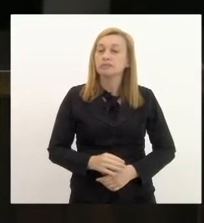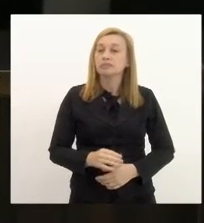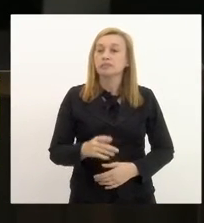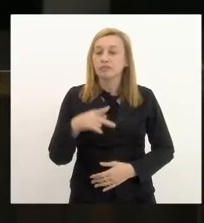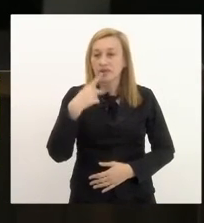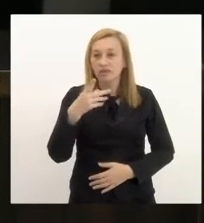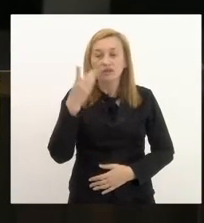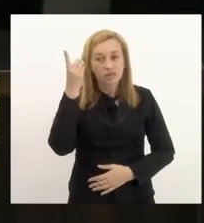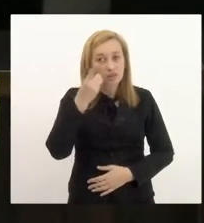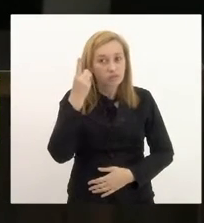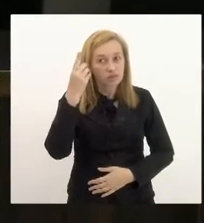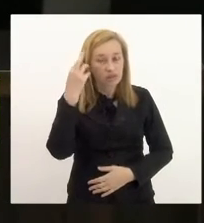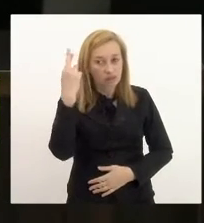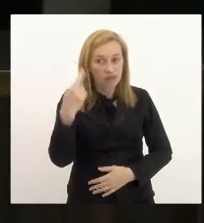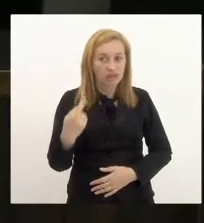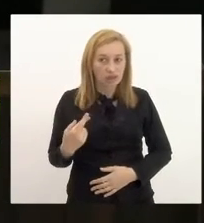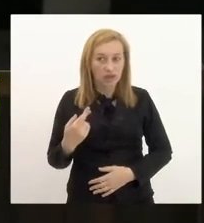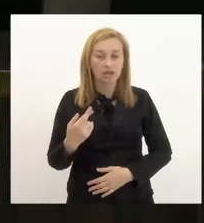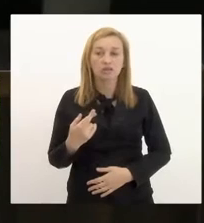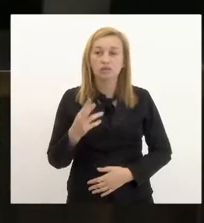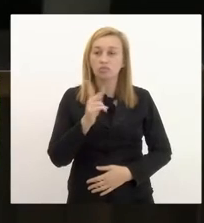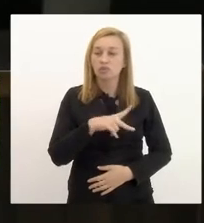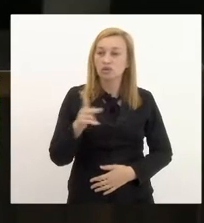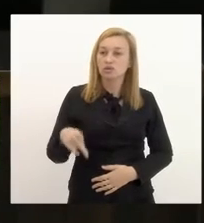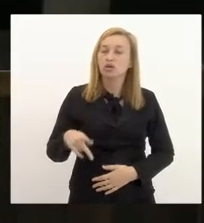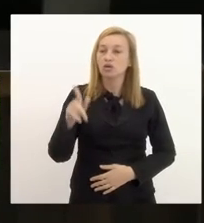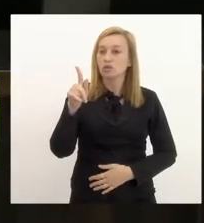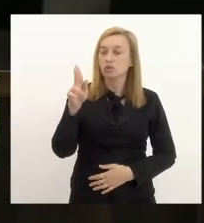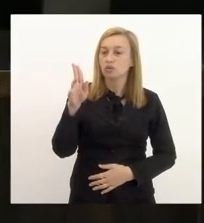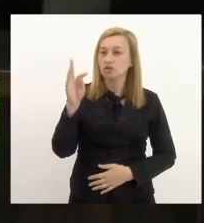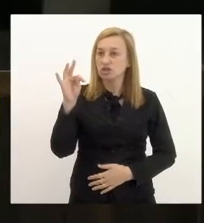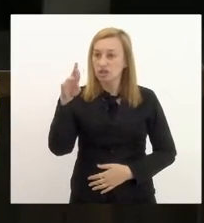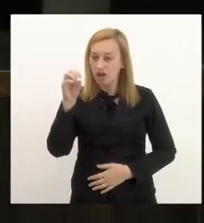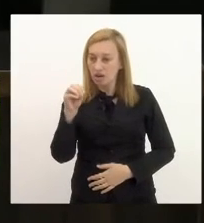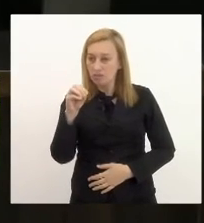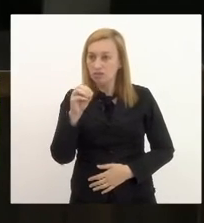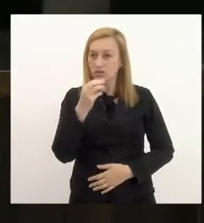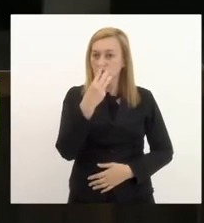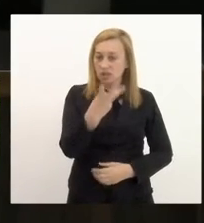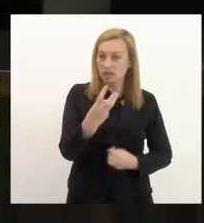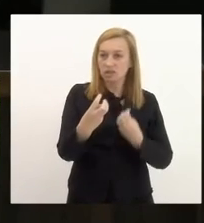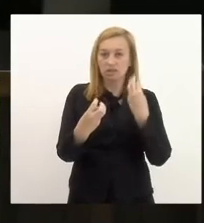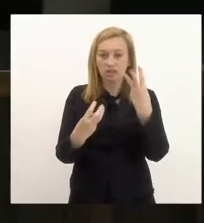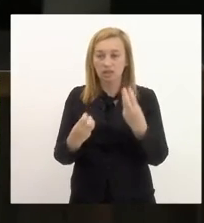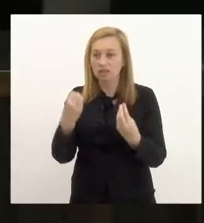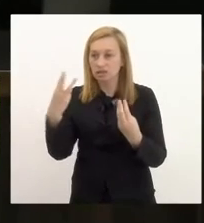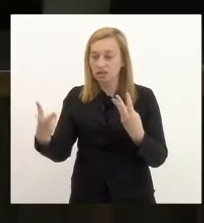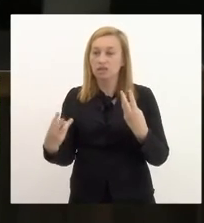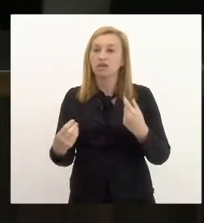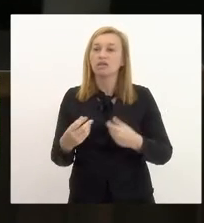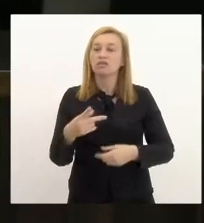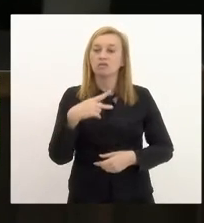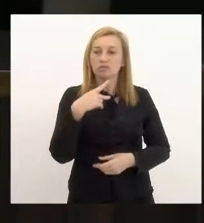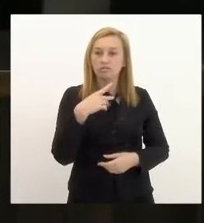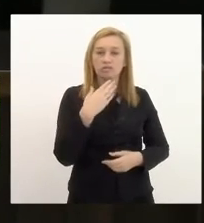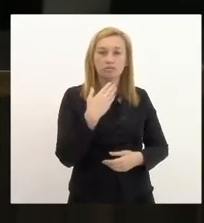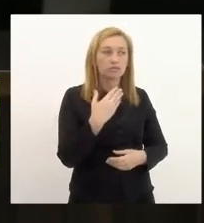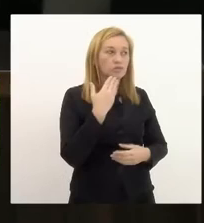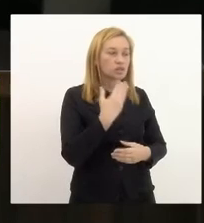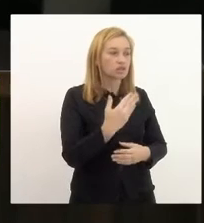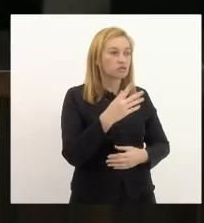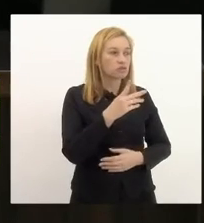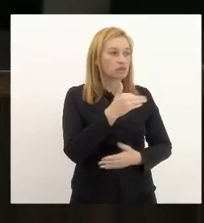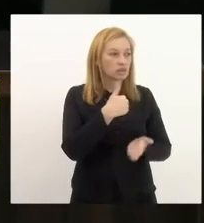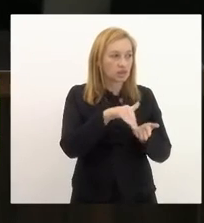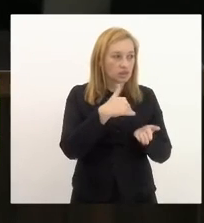o professor Gustavo e o deputado waldeck de três em três eu vou passando por secretário para que